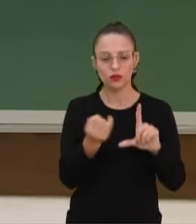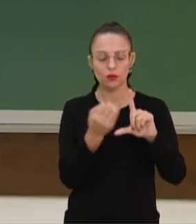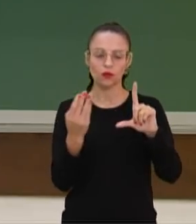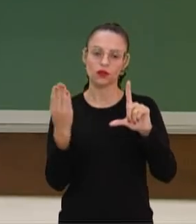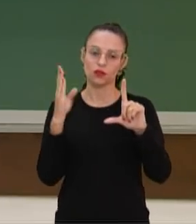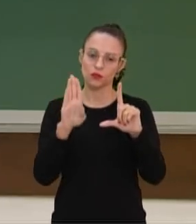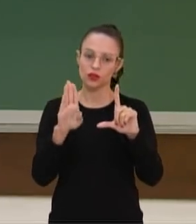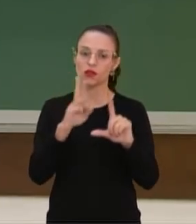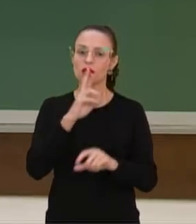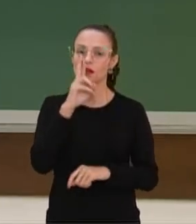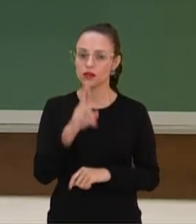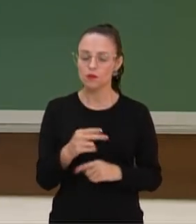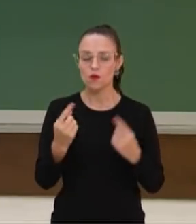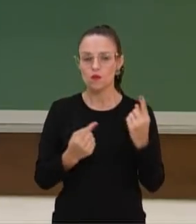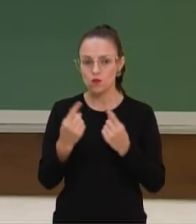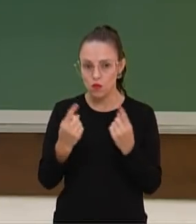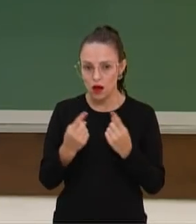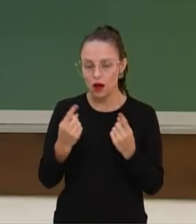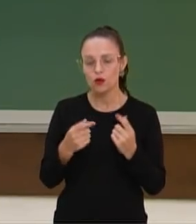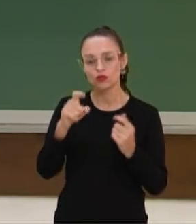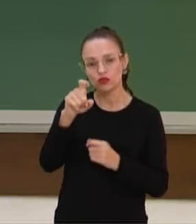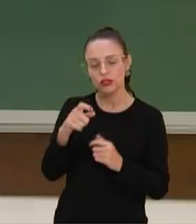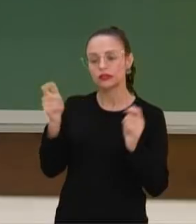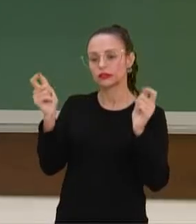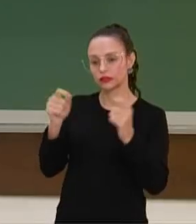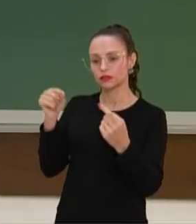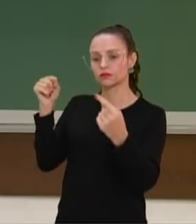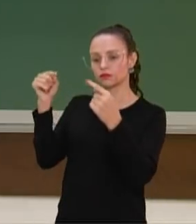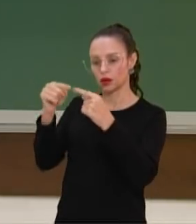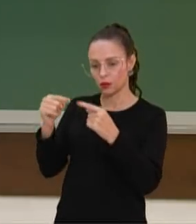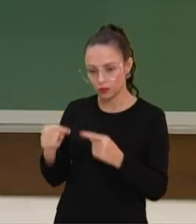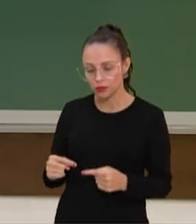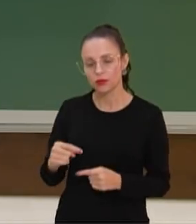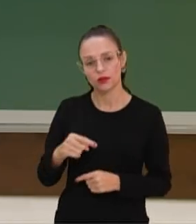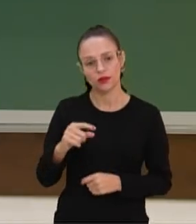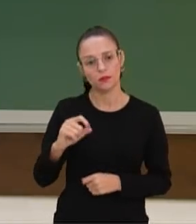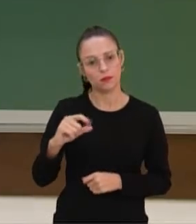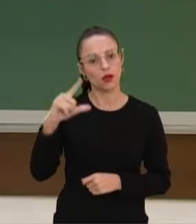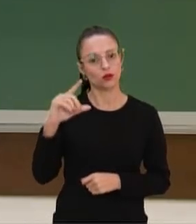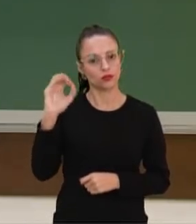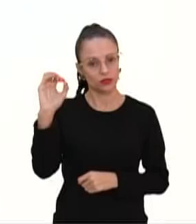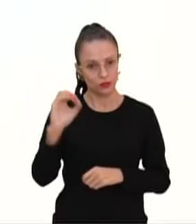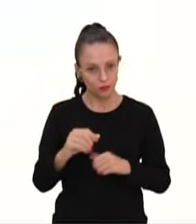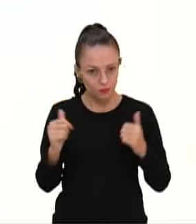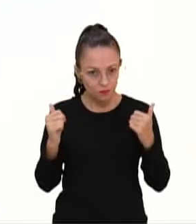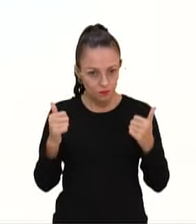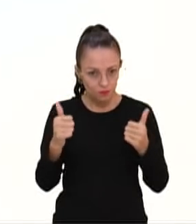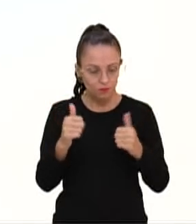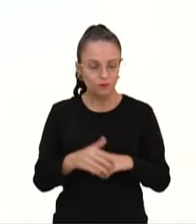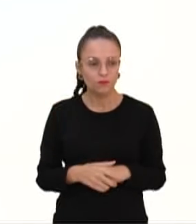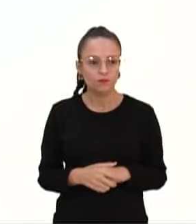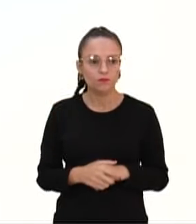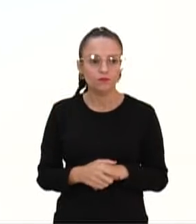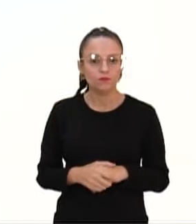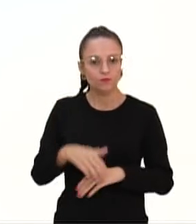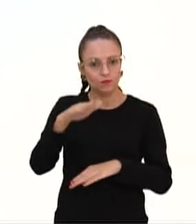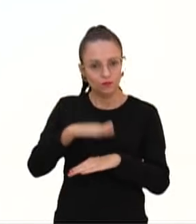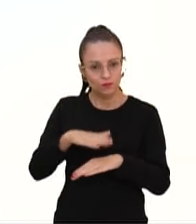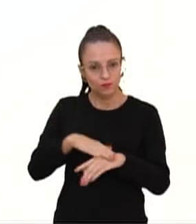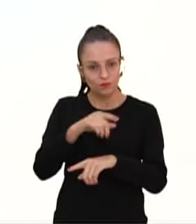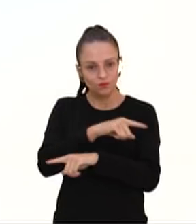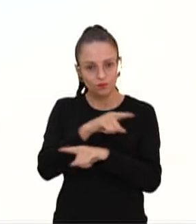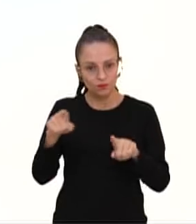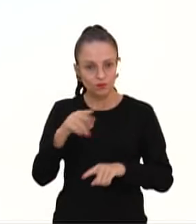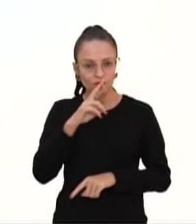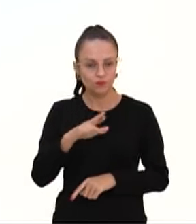logaritmando e responder para quais valores de x esse logaritmando é maior que zero. Beleza? Escreve